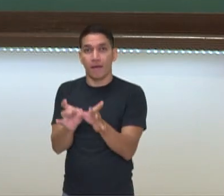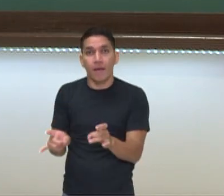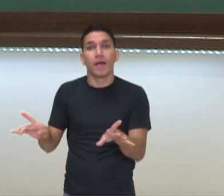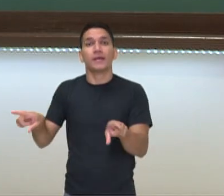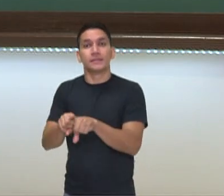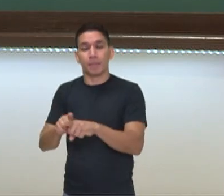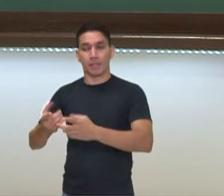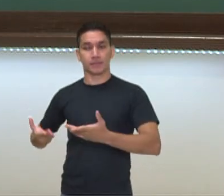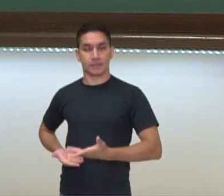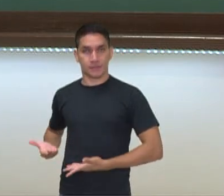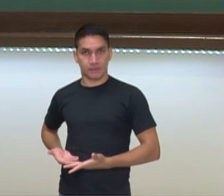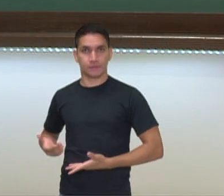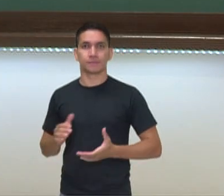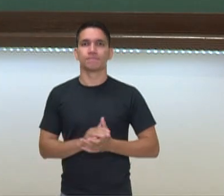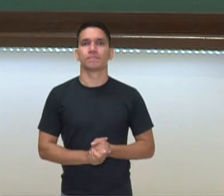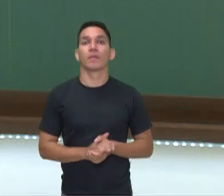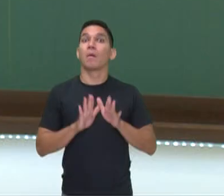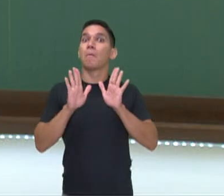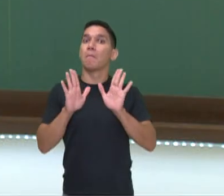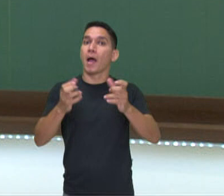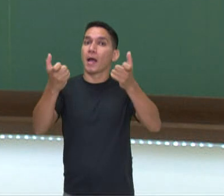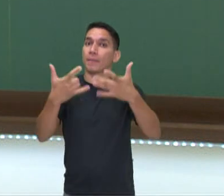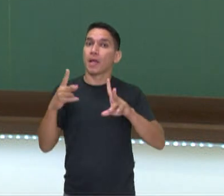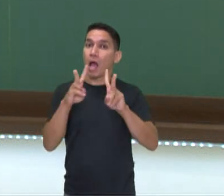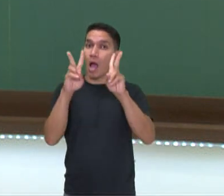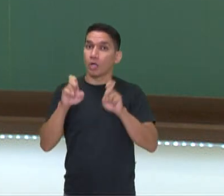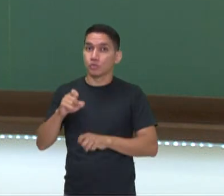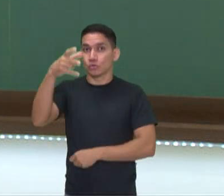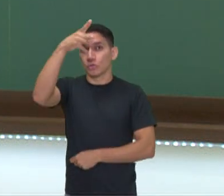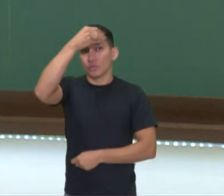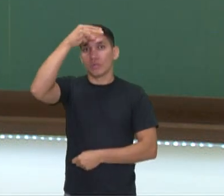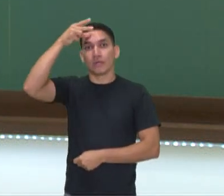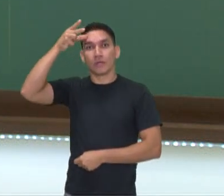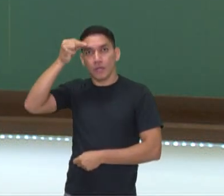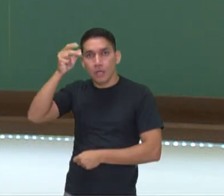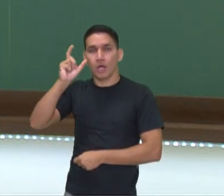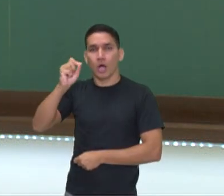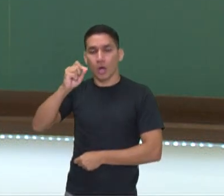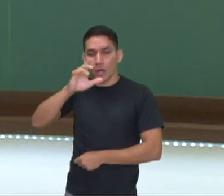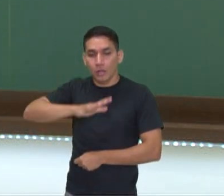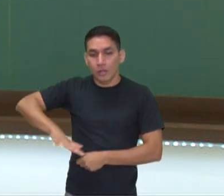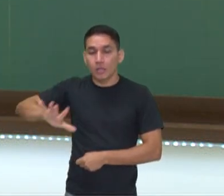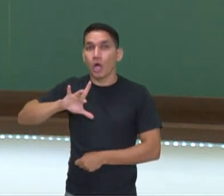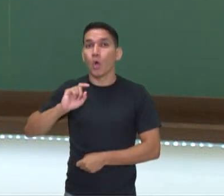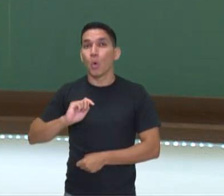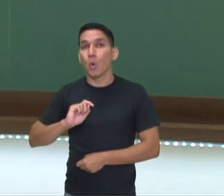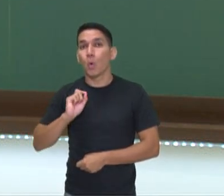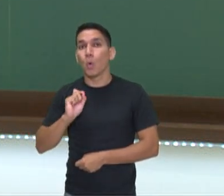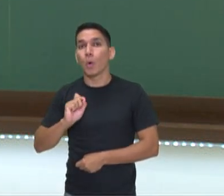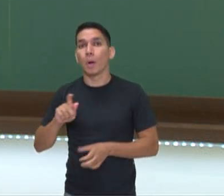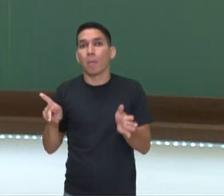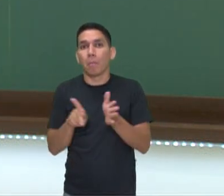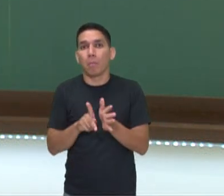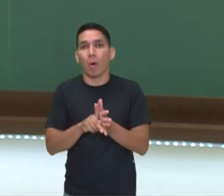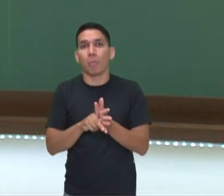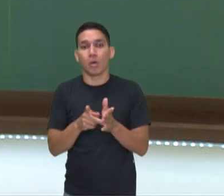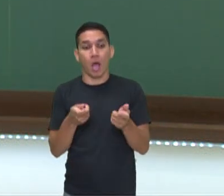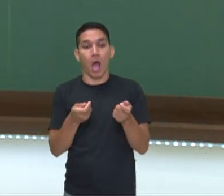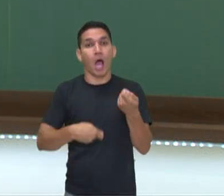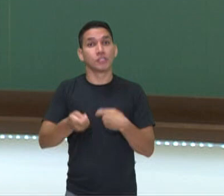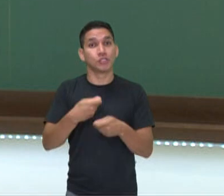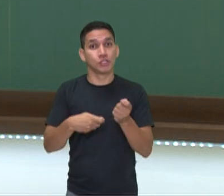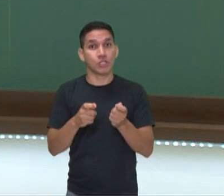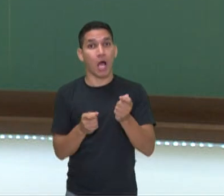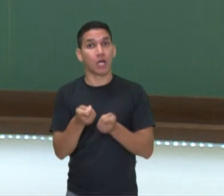prestação de serviços. Já quando estamos falando de município, nós estamos falando de uma porção administrativa do